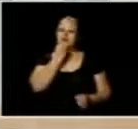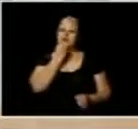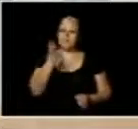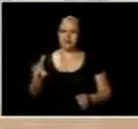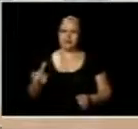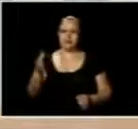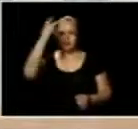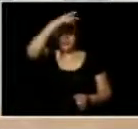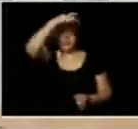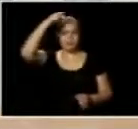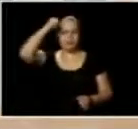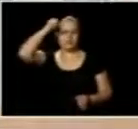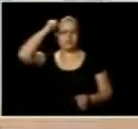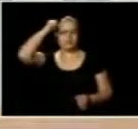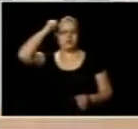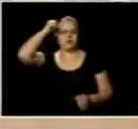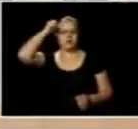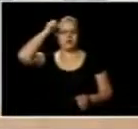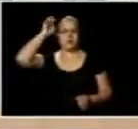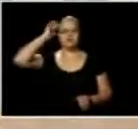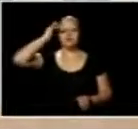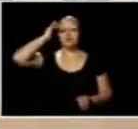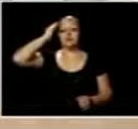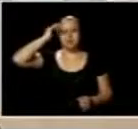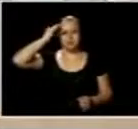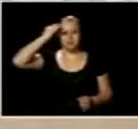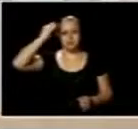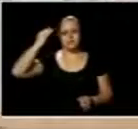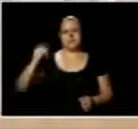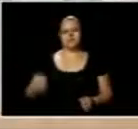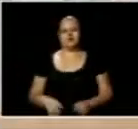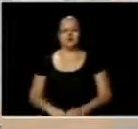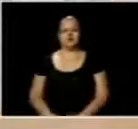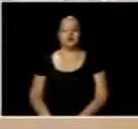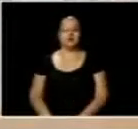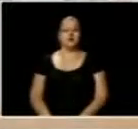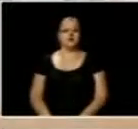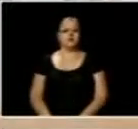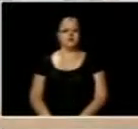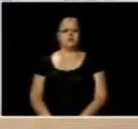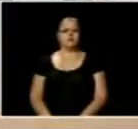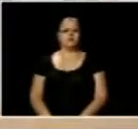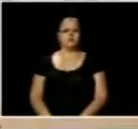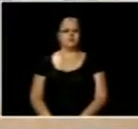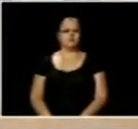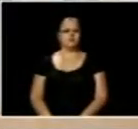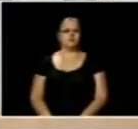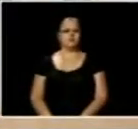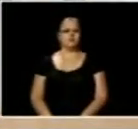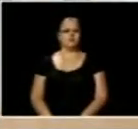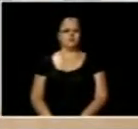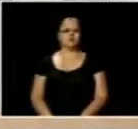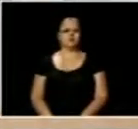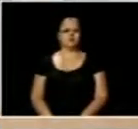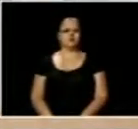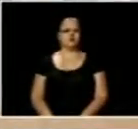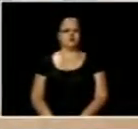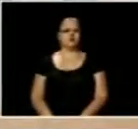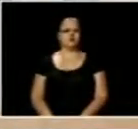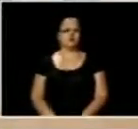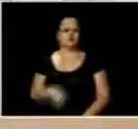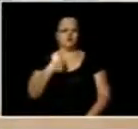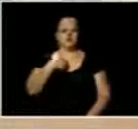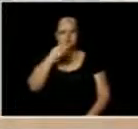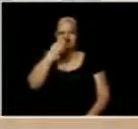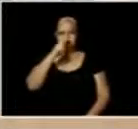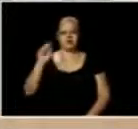aqui, prefeito, o senhor, pelo jeito, o senhor quer simplesmente fazer marketing, fazer propaganda. E esse não é o perfil, eu acho que esse perfil não vai dar certo,